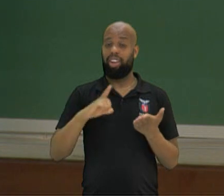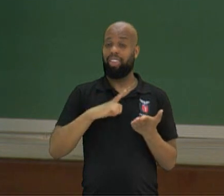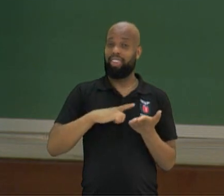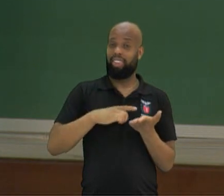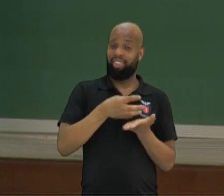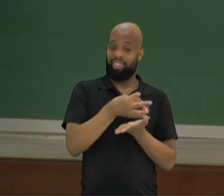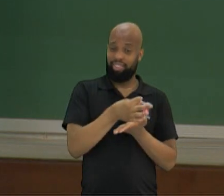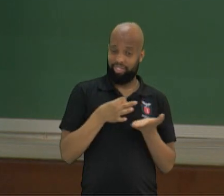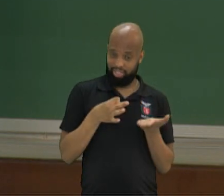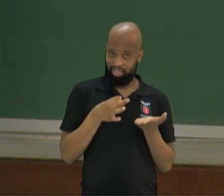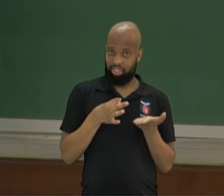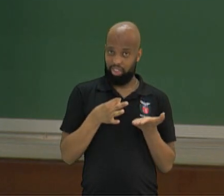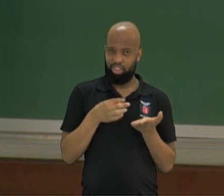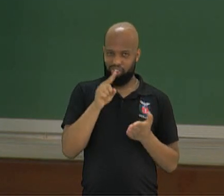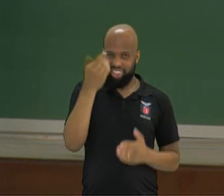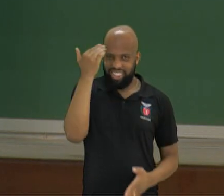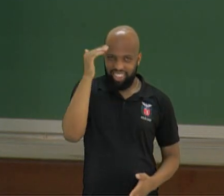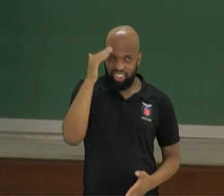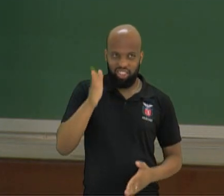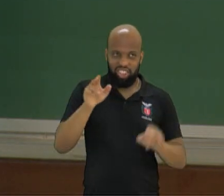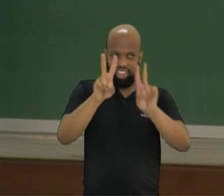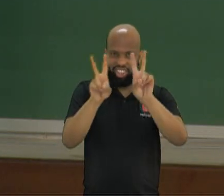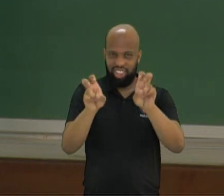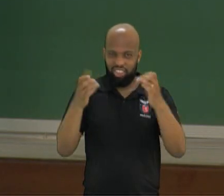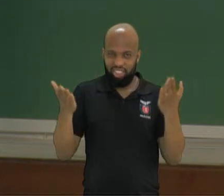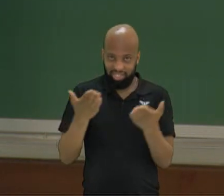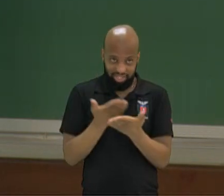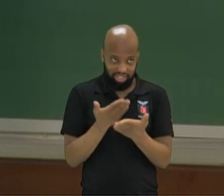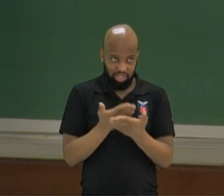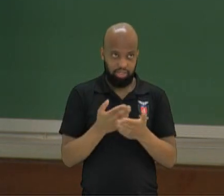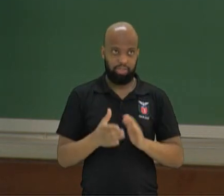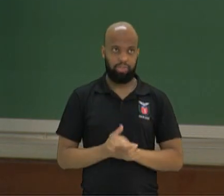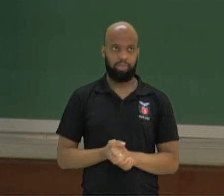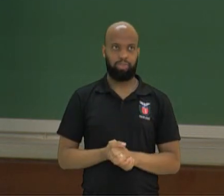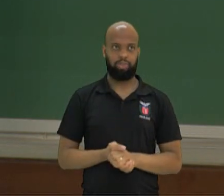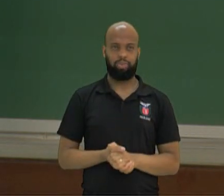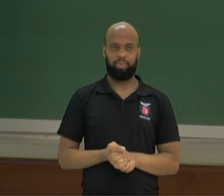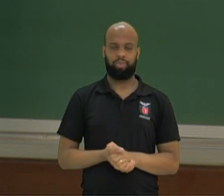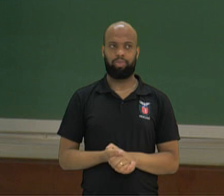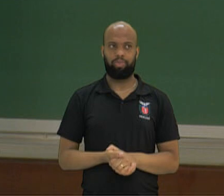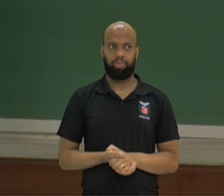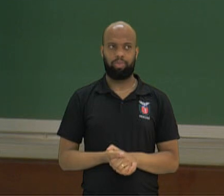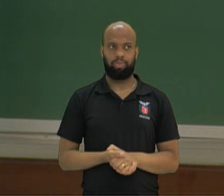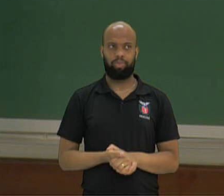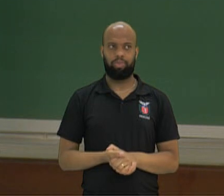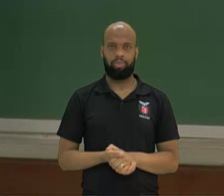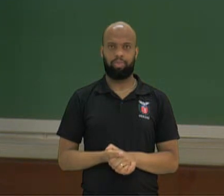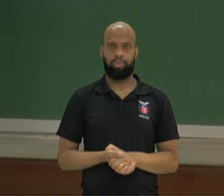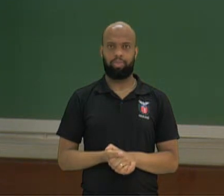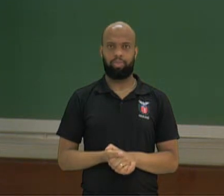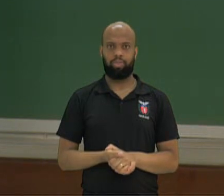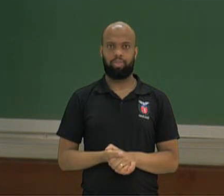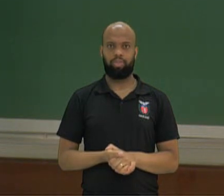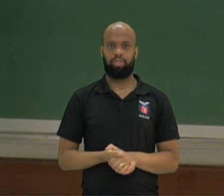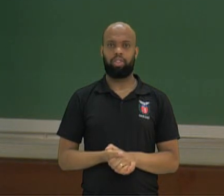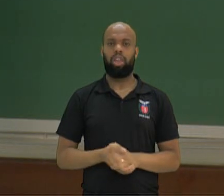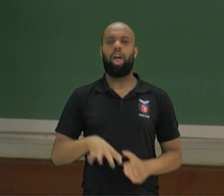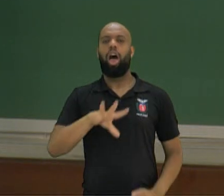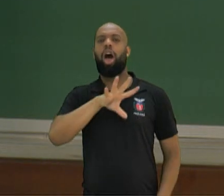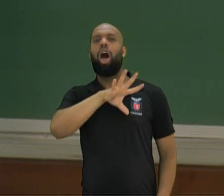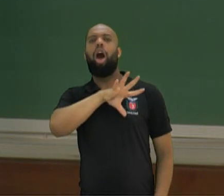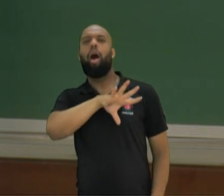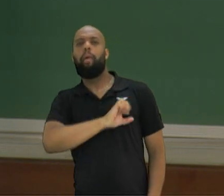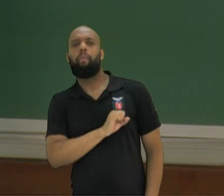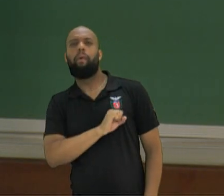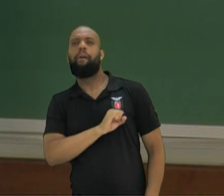Agora sim, então agora acho que vocês entenderam o título da nossa aula, né? Love across longitude, né? O amor através da longitude,